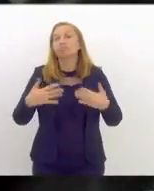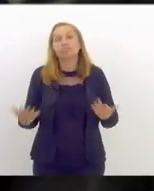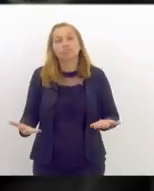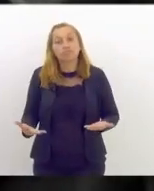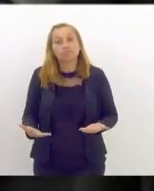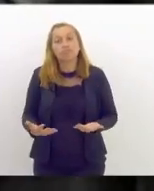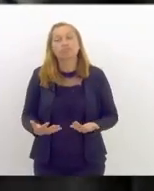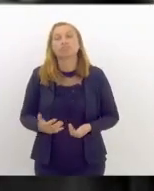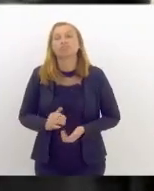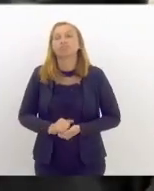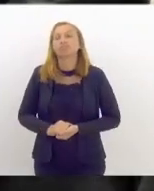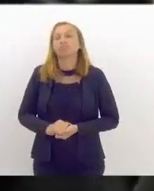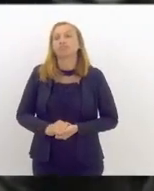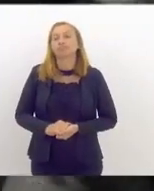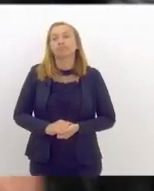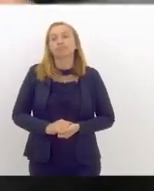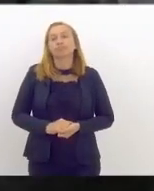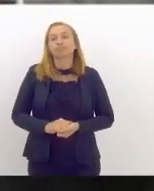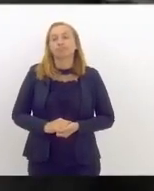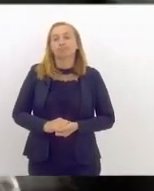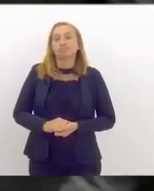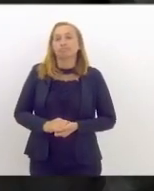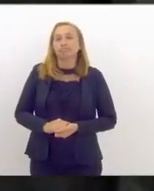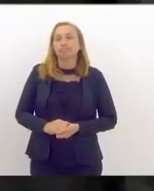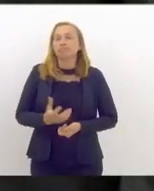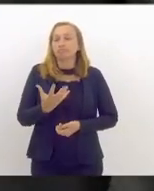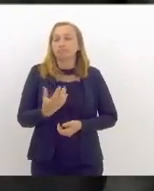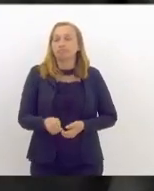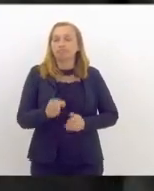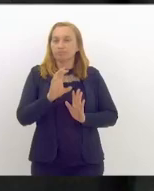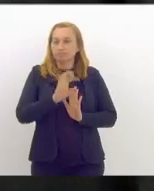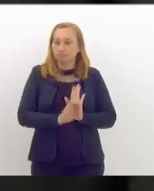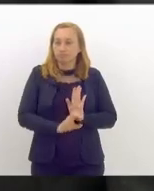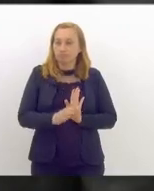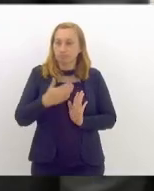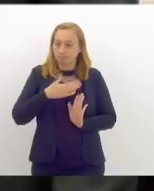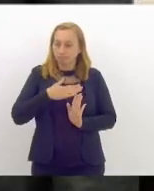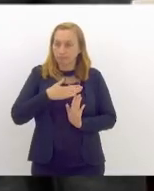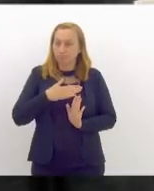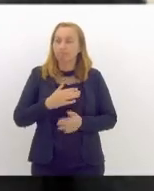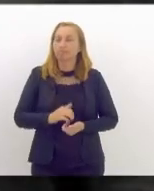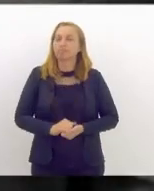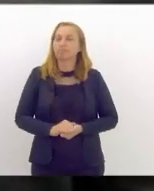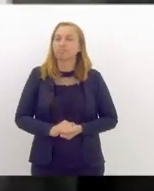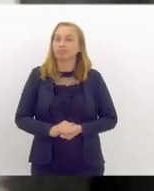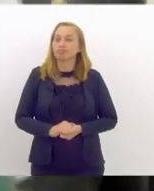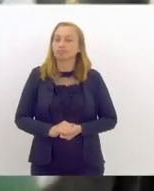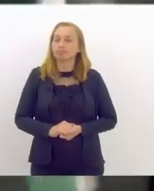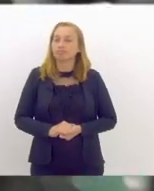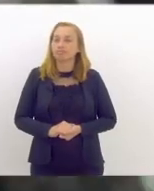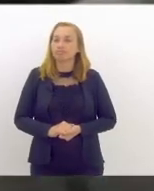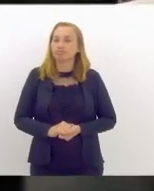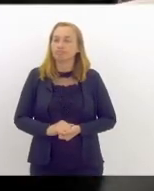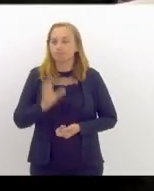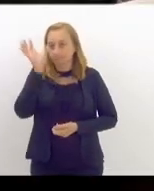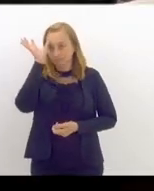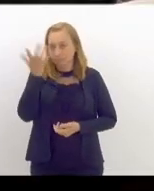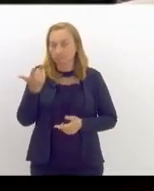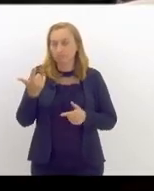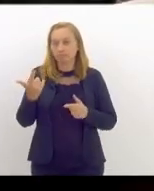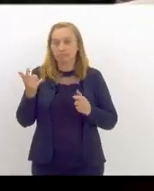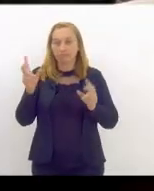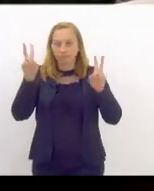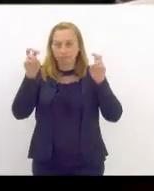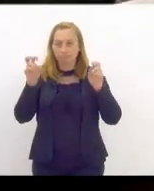absorver absorver a minha emenda absorver a minha emenda tá resolvido a questão